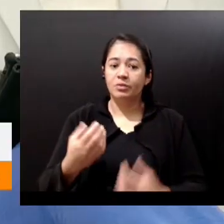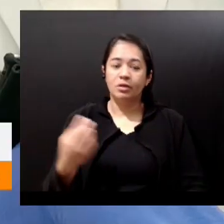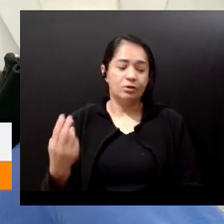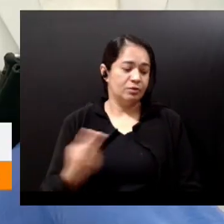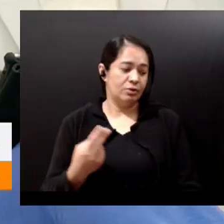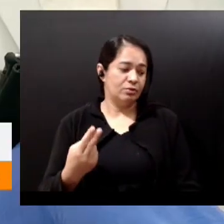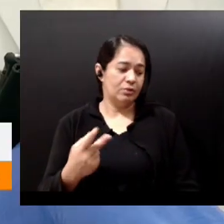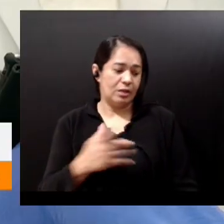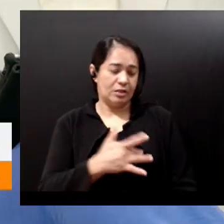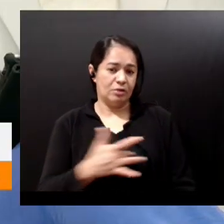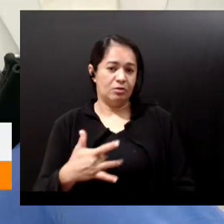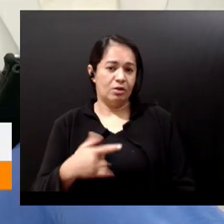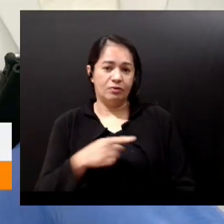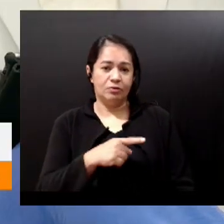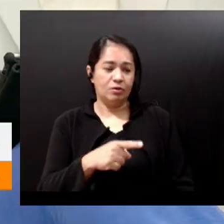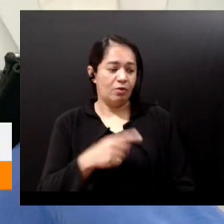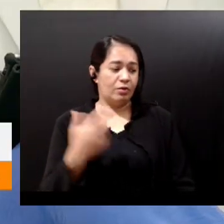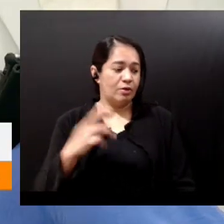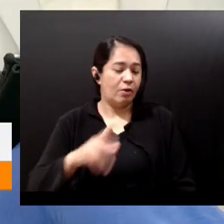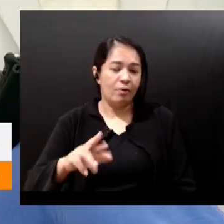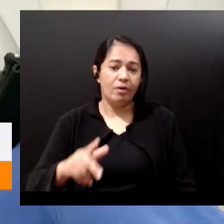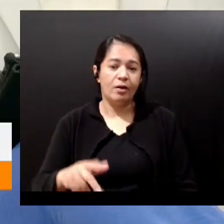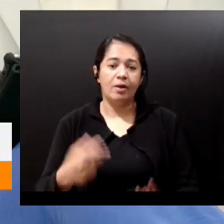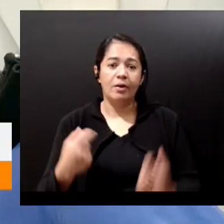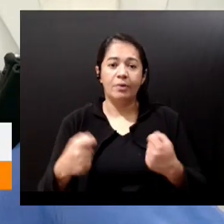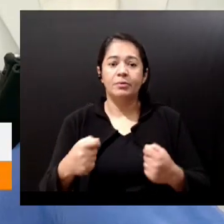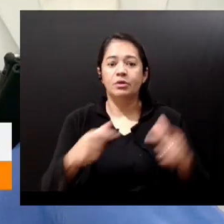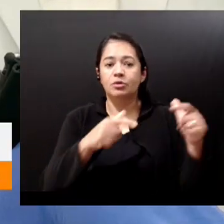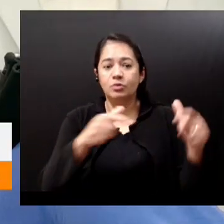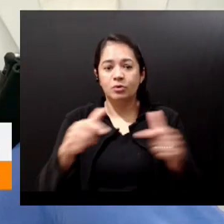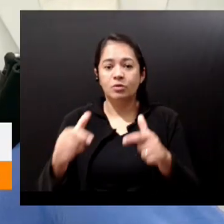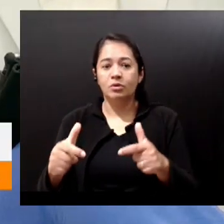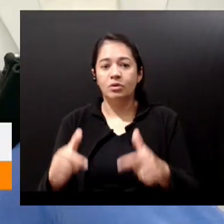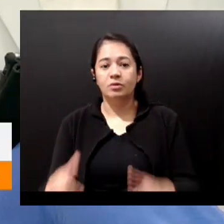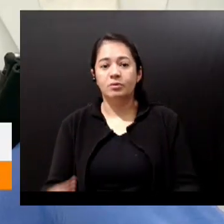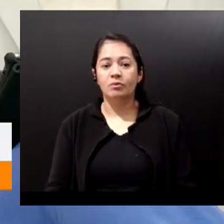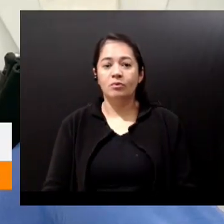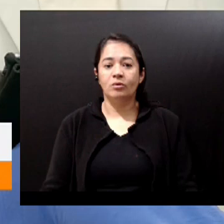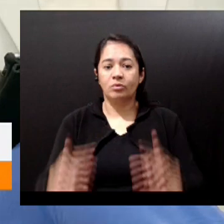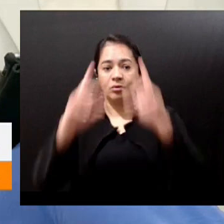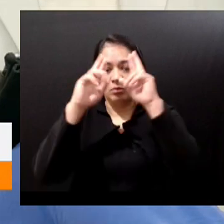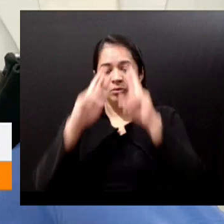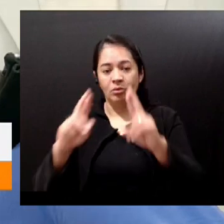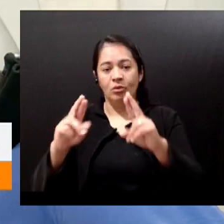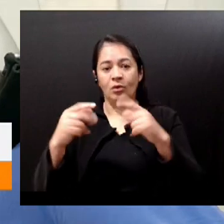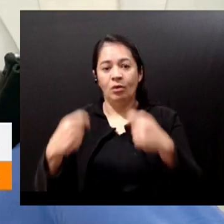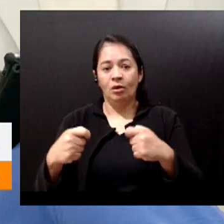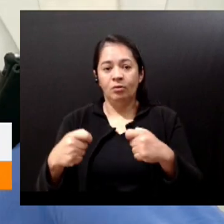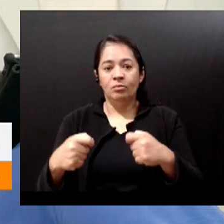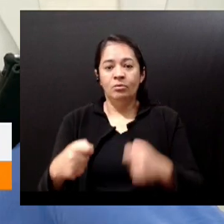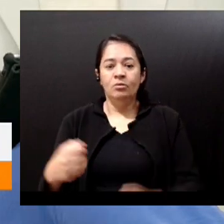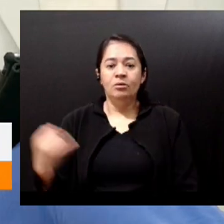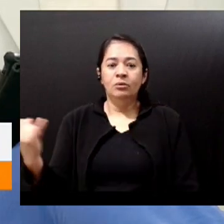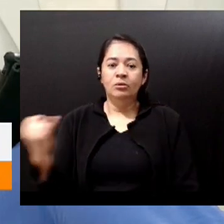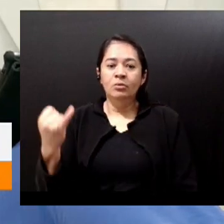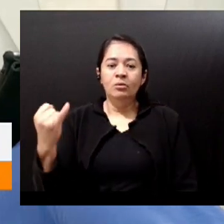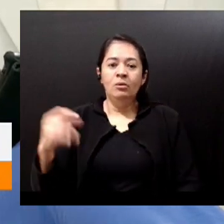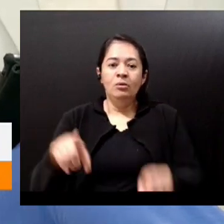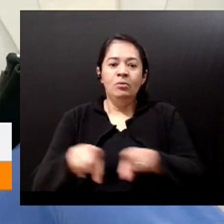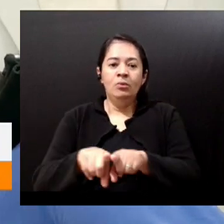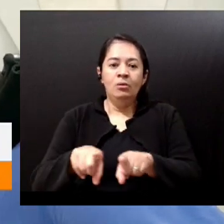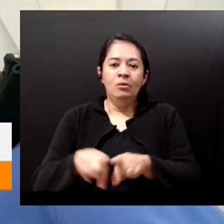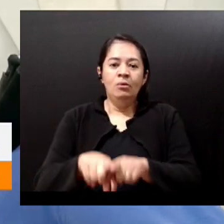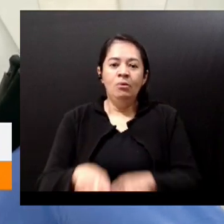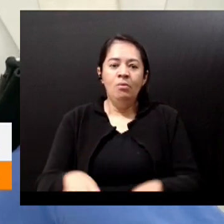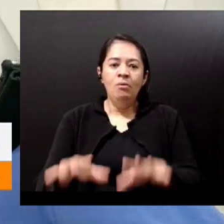você precisa de um espaço e de respeito, e talvez é válido também aí até para a questão da música também. Tem uma